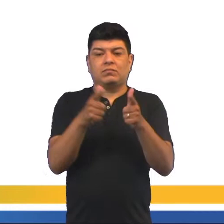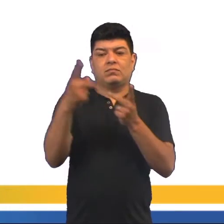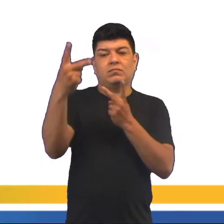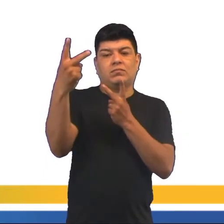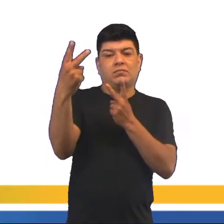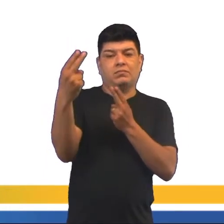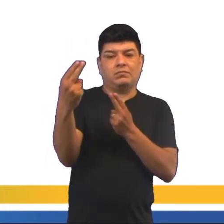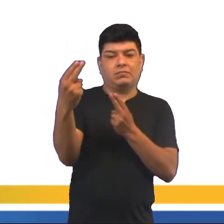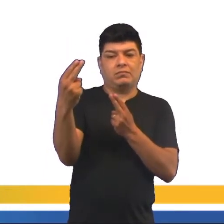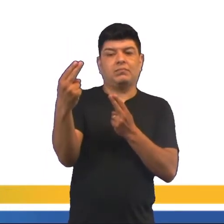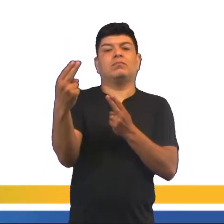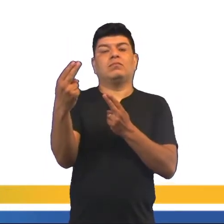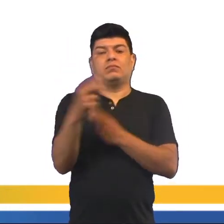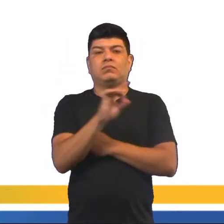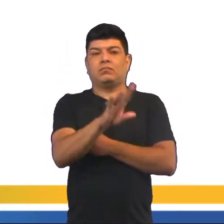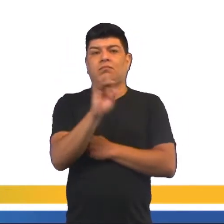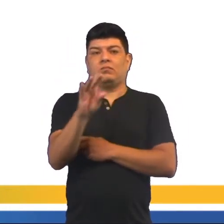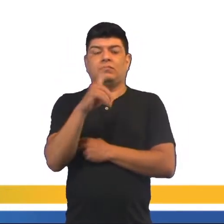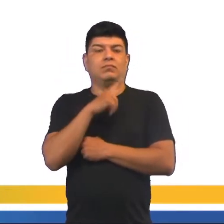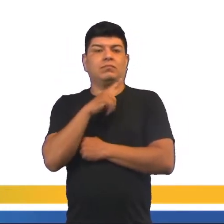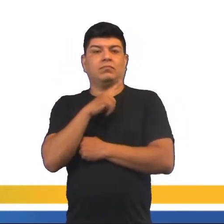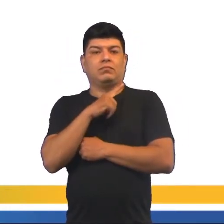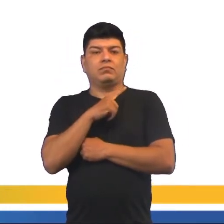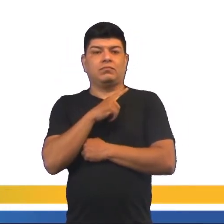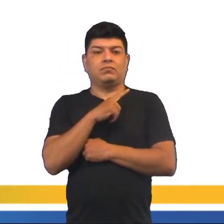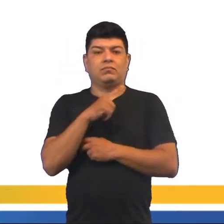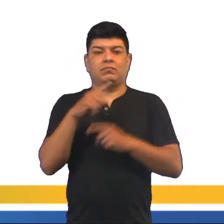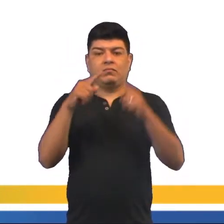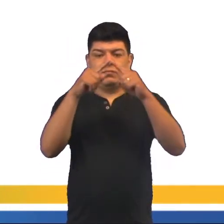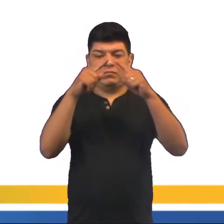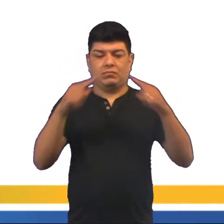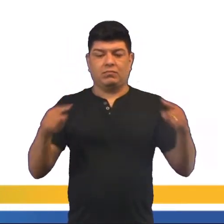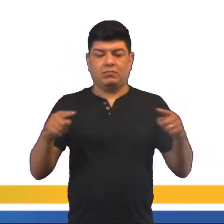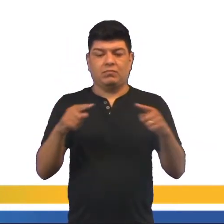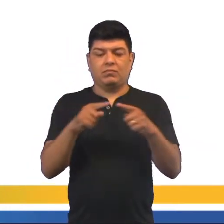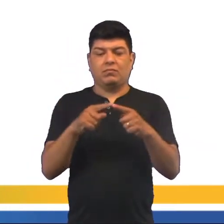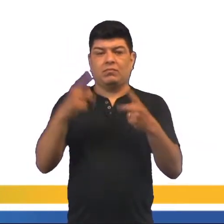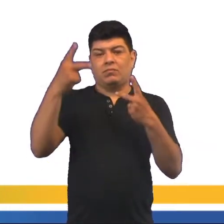iguais. Cada um tem o seu, né? Mas é claro que eles têm lados e tamanhos iguais.